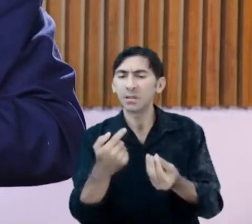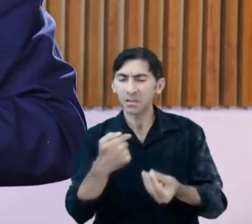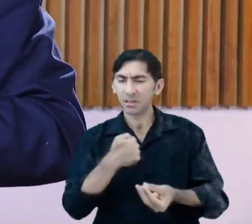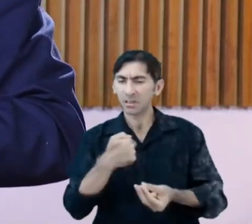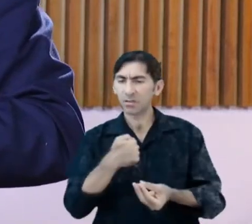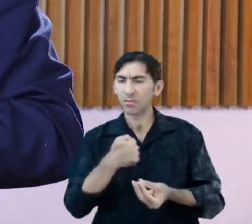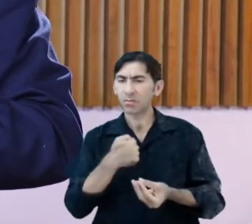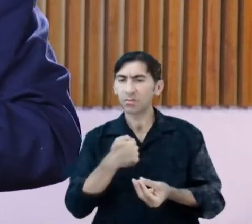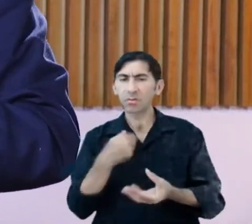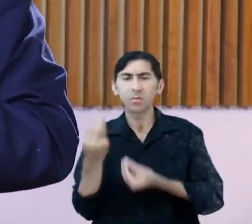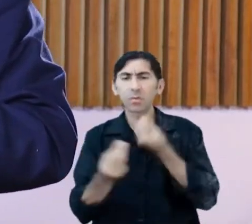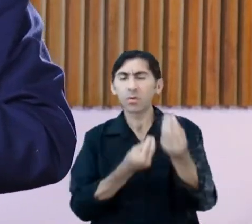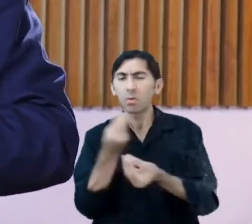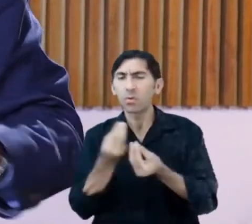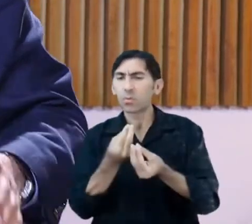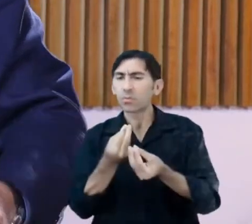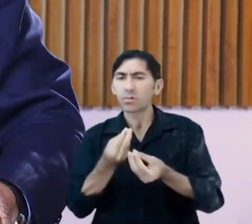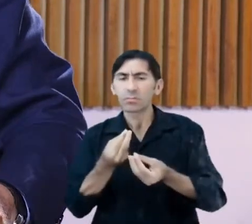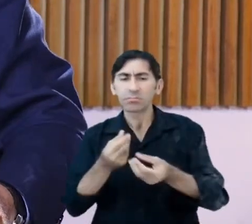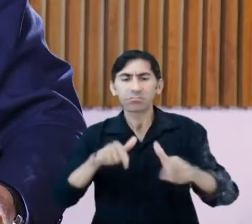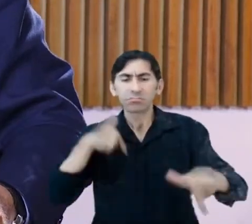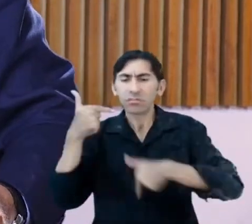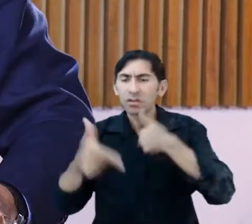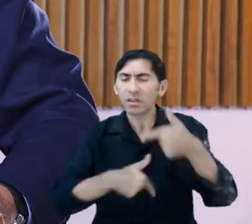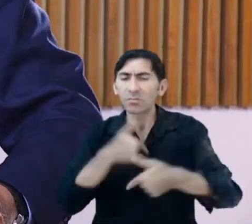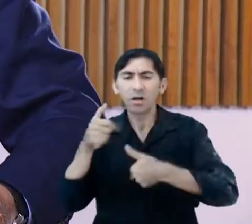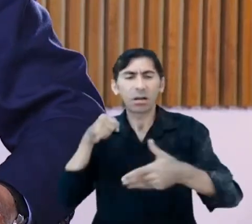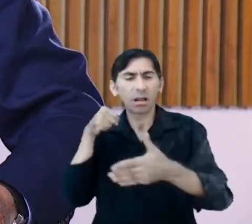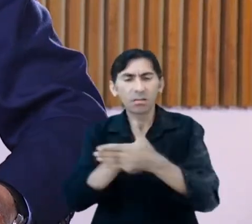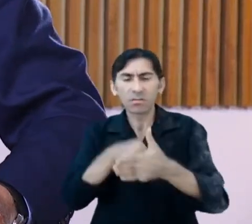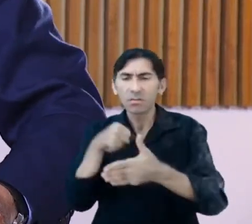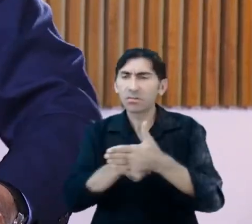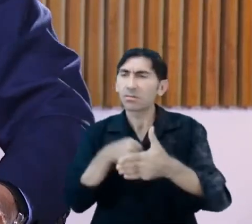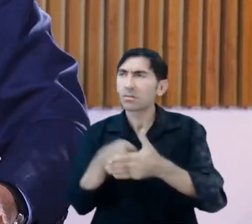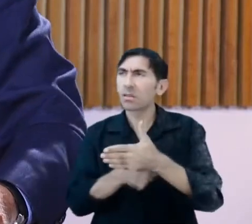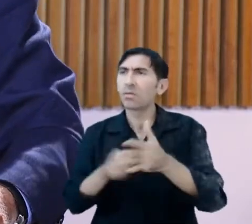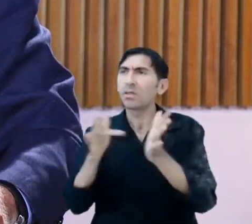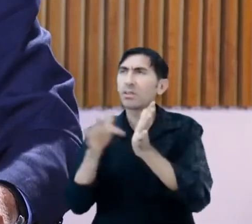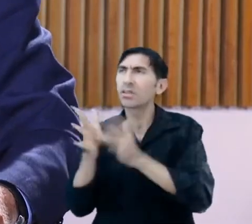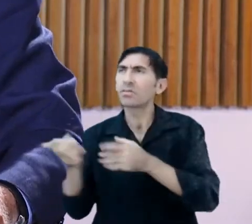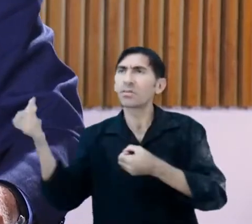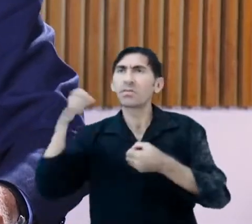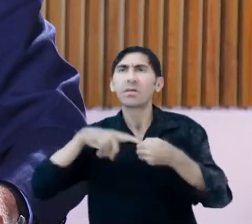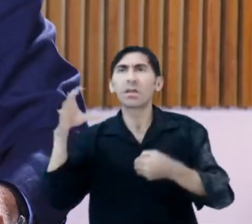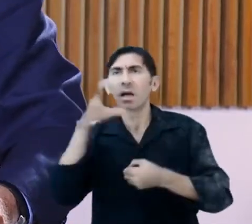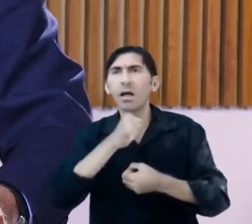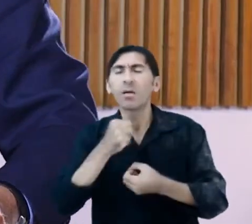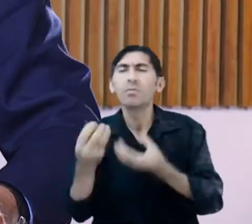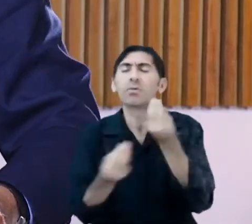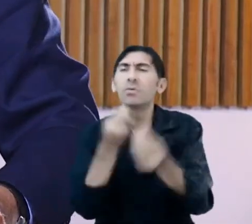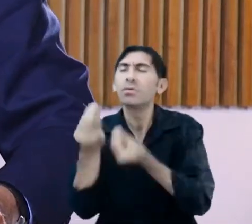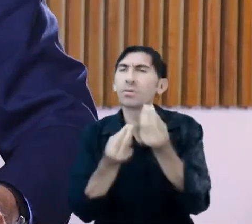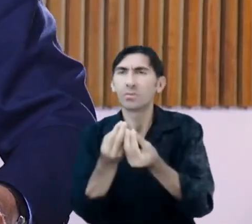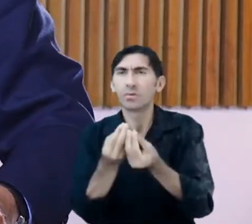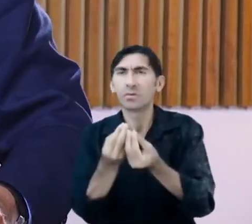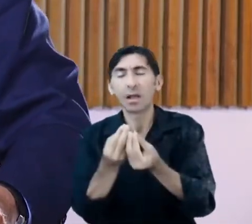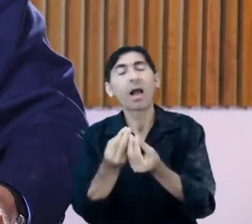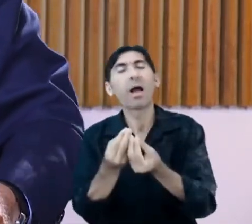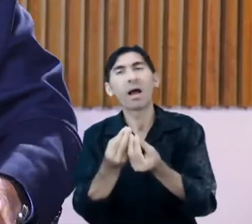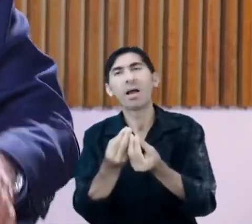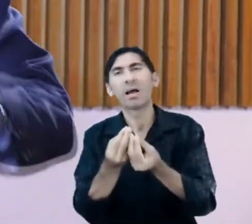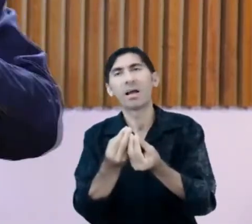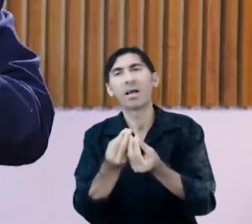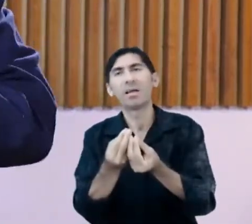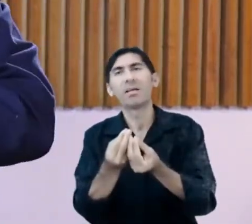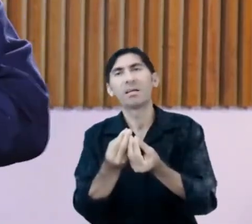vinda de Jesus? Entregar-nos a Ele totalmente. Ele quer fazer uma obra completa em nós. Irmãos, eu quero